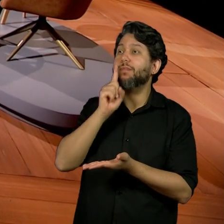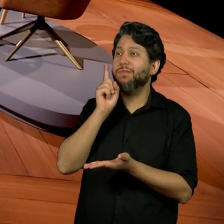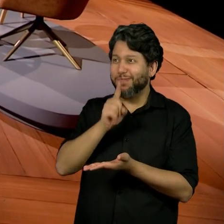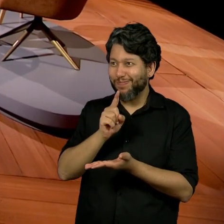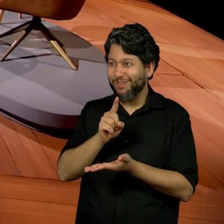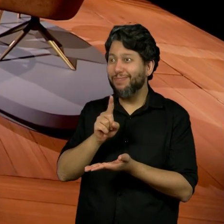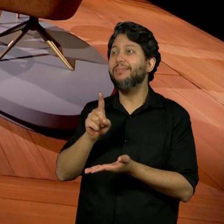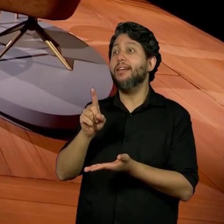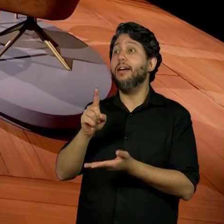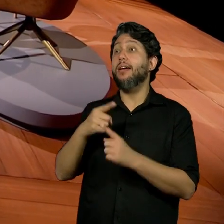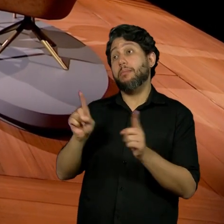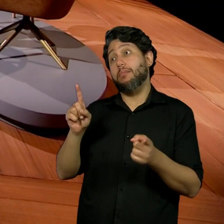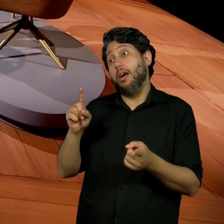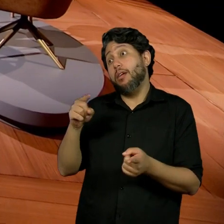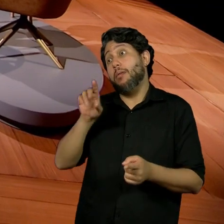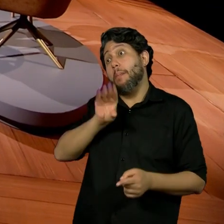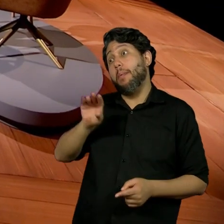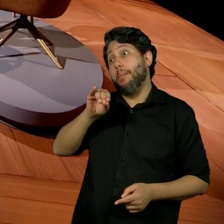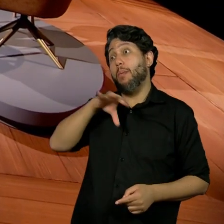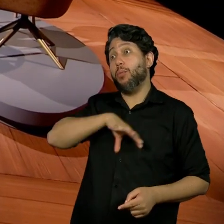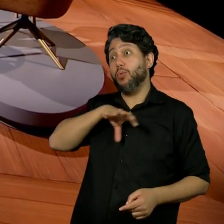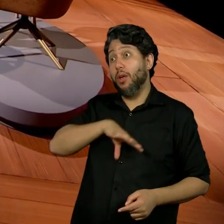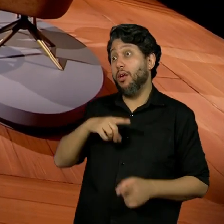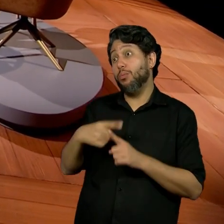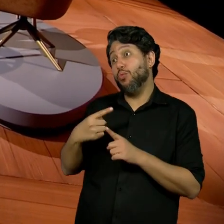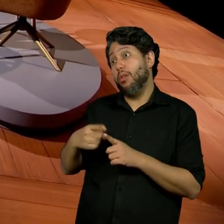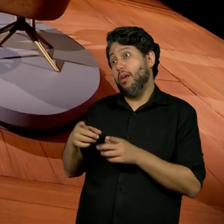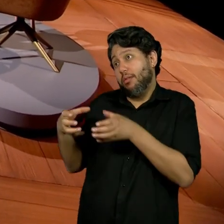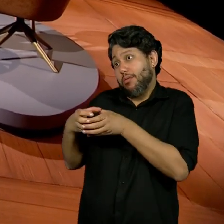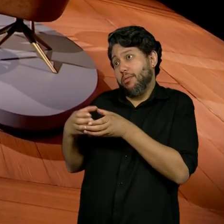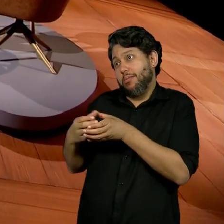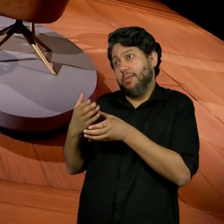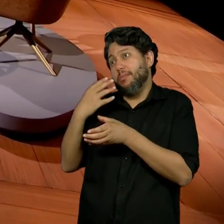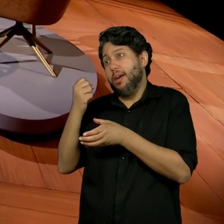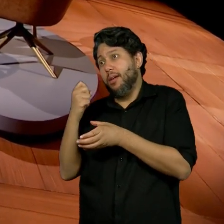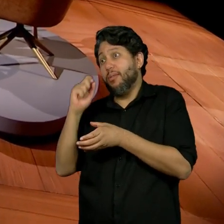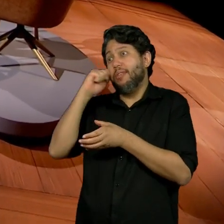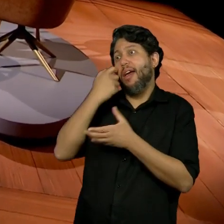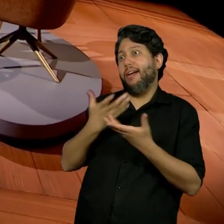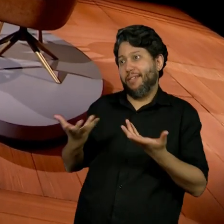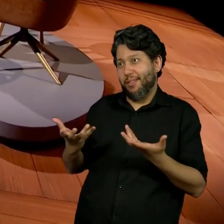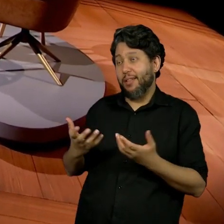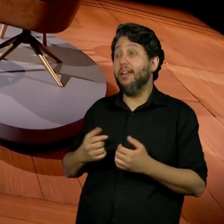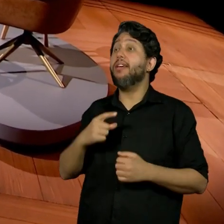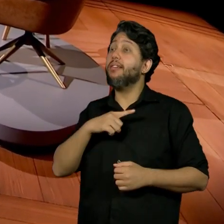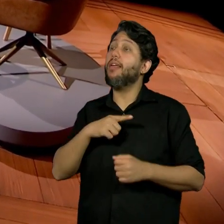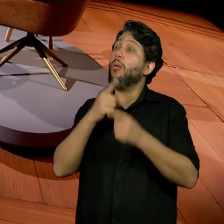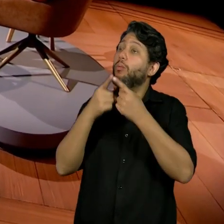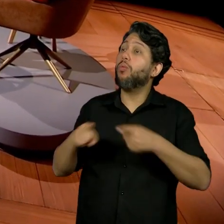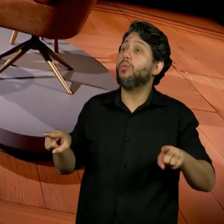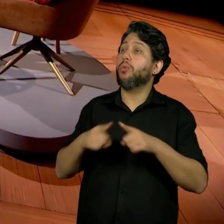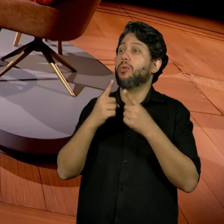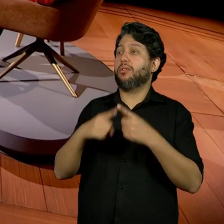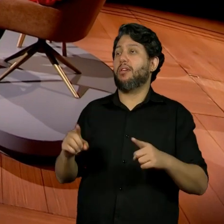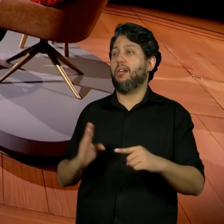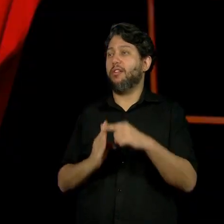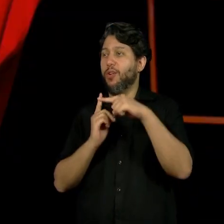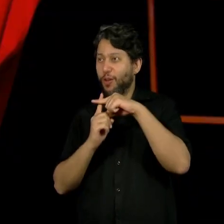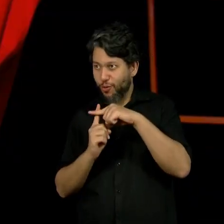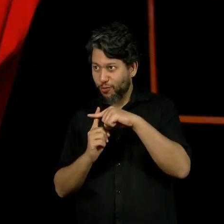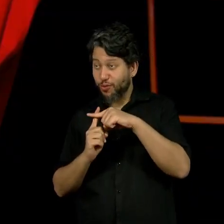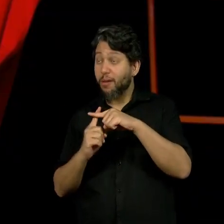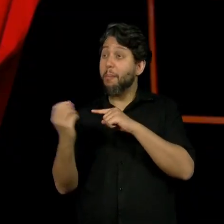negros americanos, né? Que os brancos passam a fazer seus quartetos também. E eles cantavam os hinos e mandavam para cá num programa A